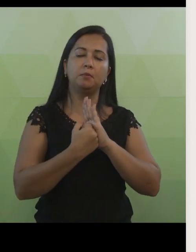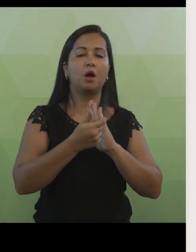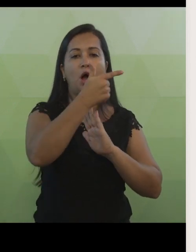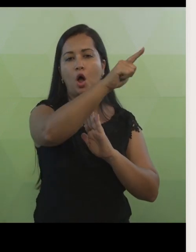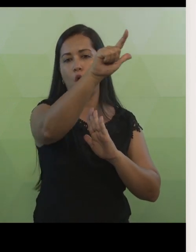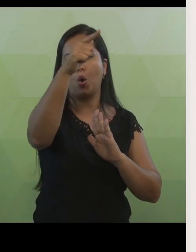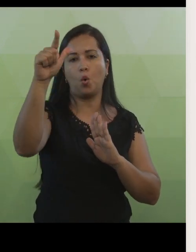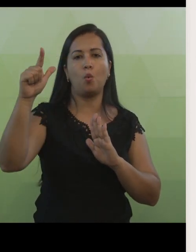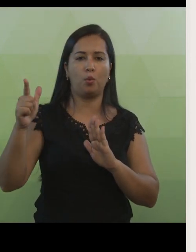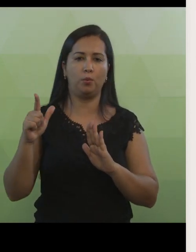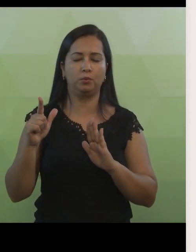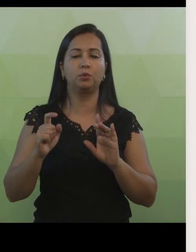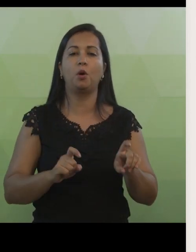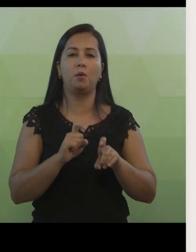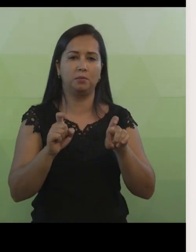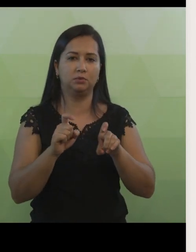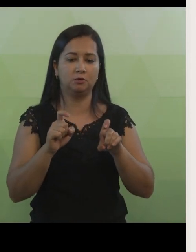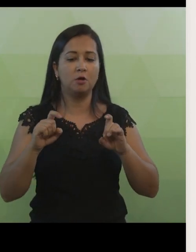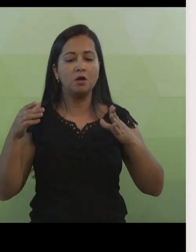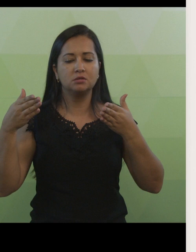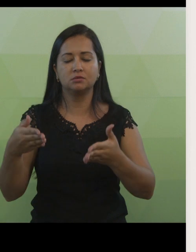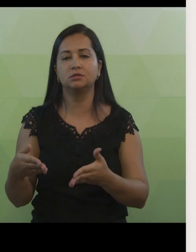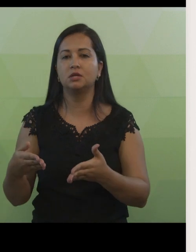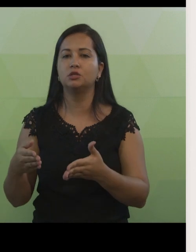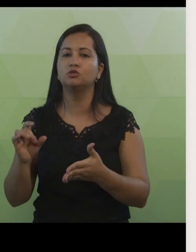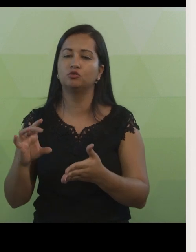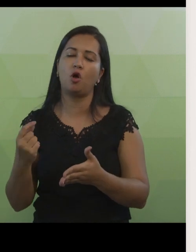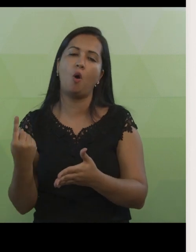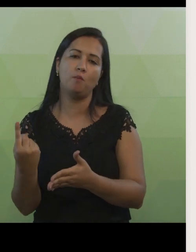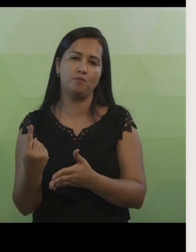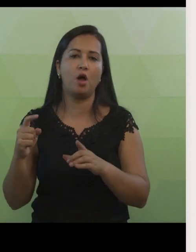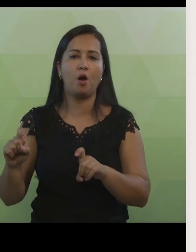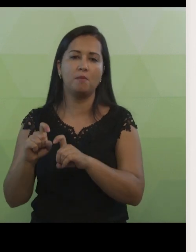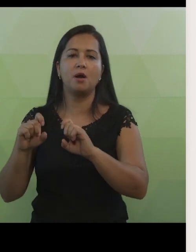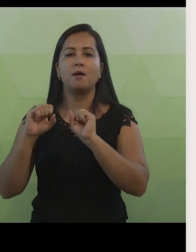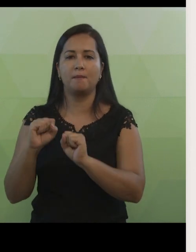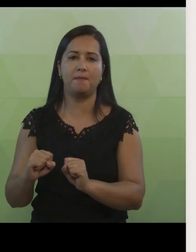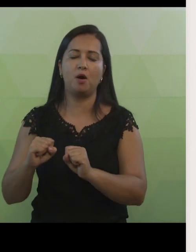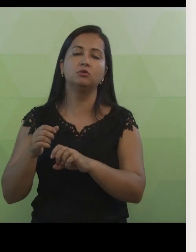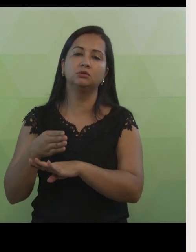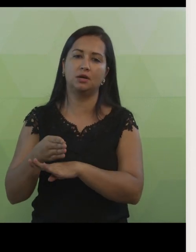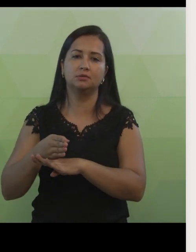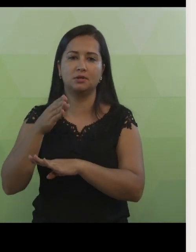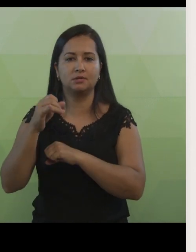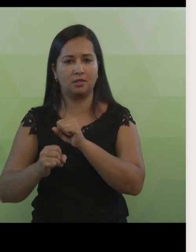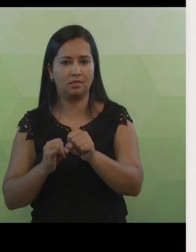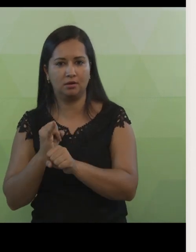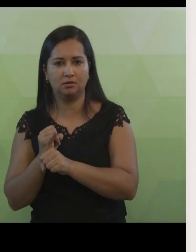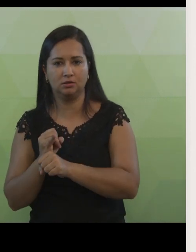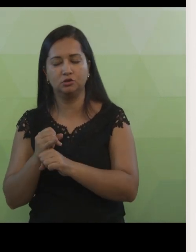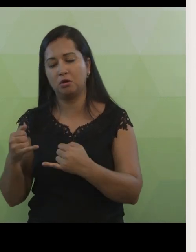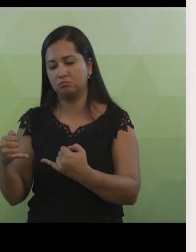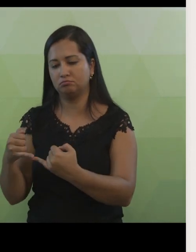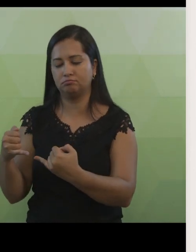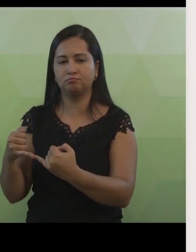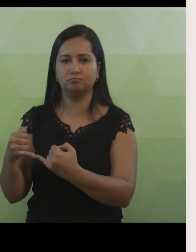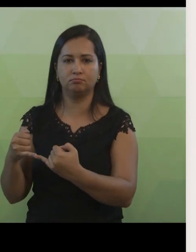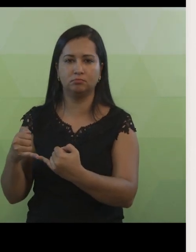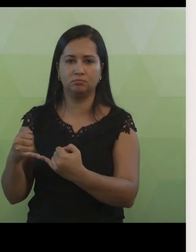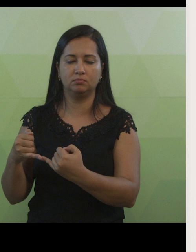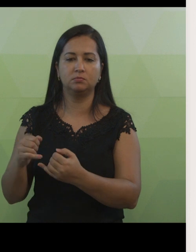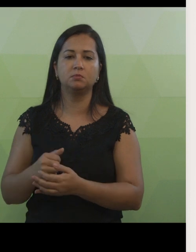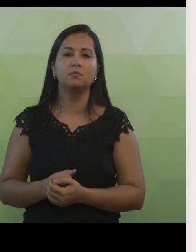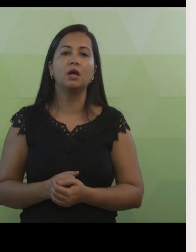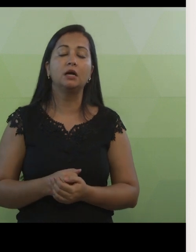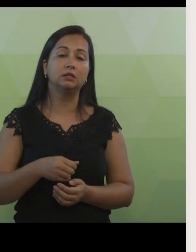sai, bloqueando o acesso direto às máquinas, assim centralizando o acesso à internet a apenas uma máquina. Dessa forma,